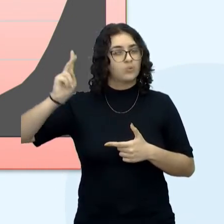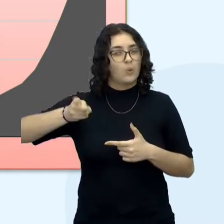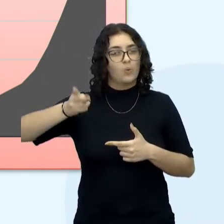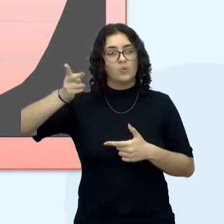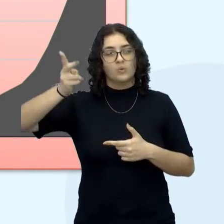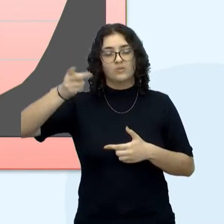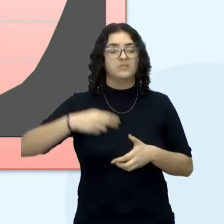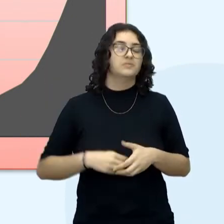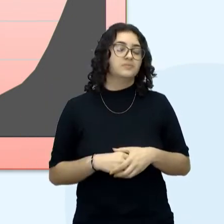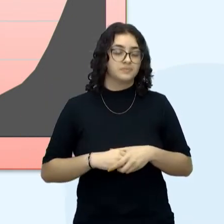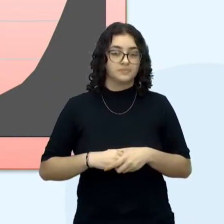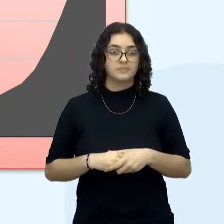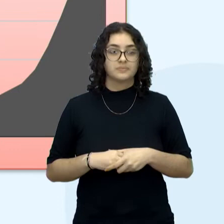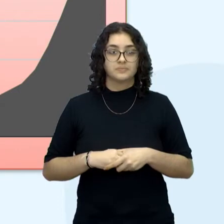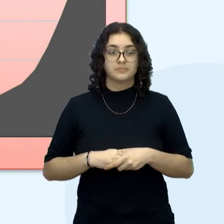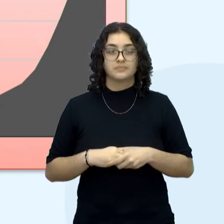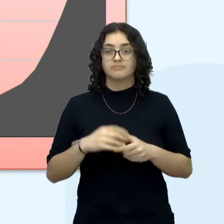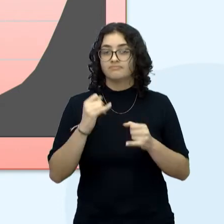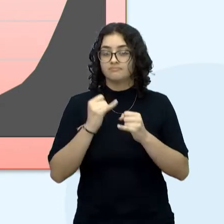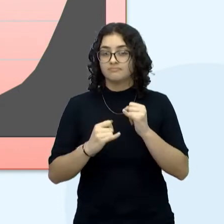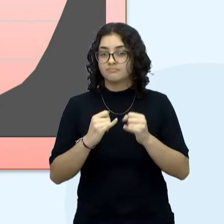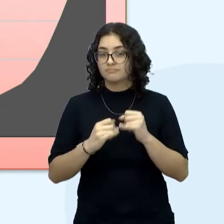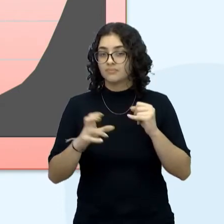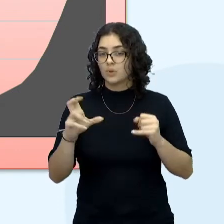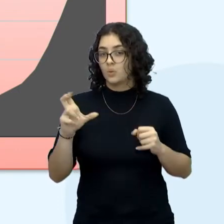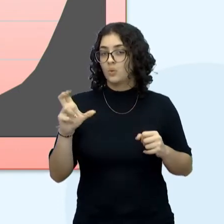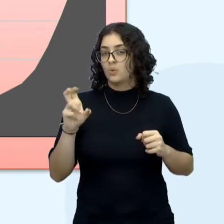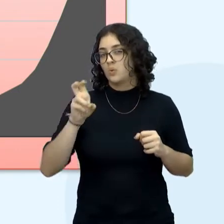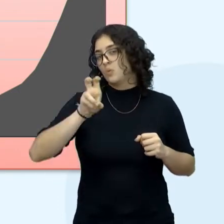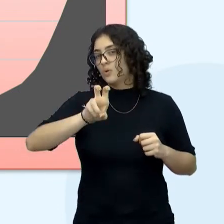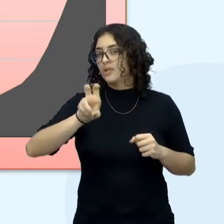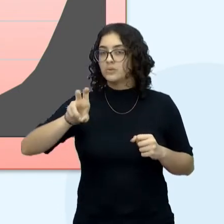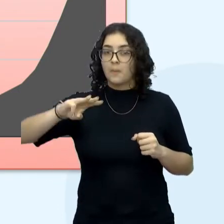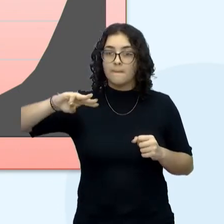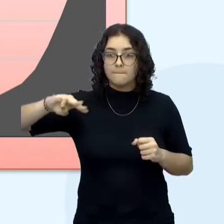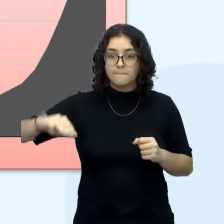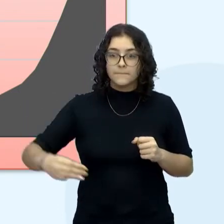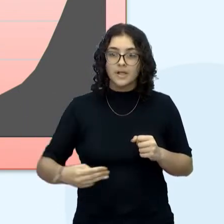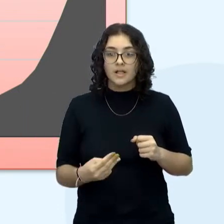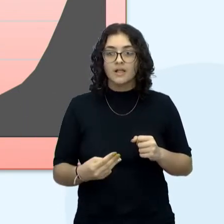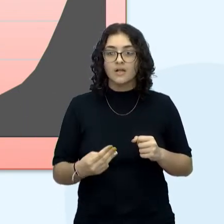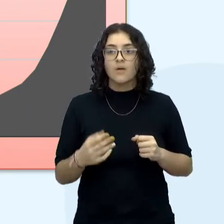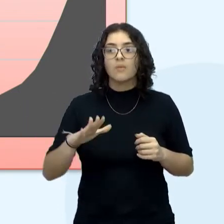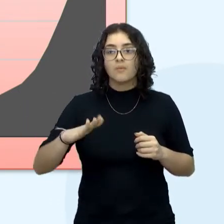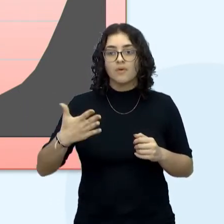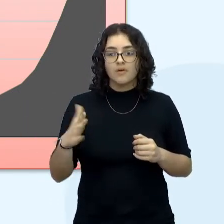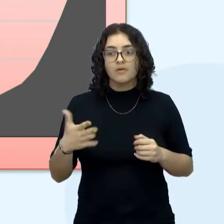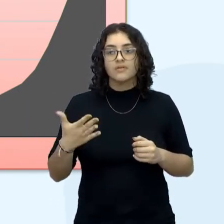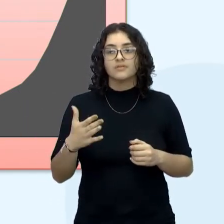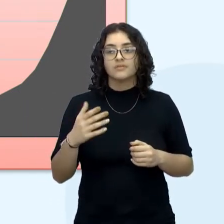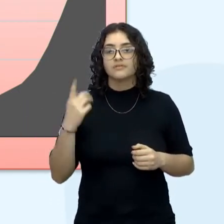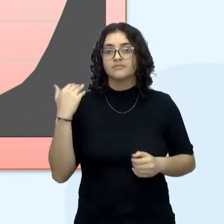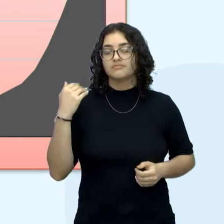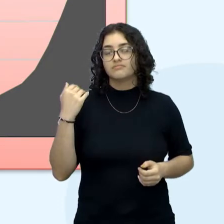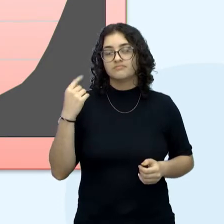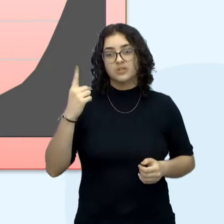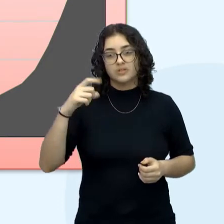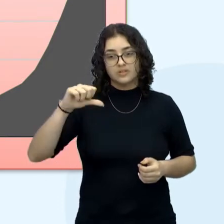pouco, algo próximo de 55 milhões, já em torno de